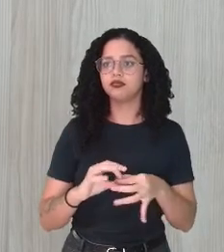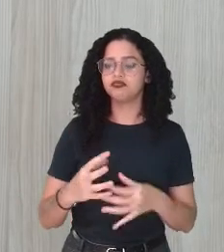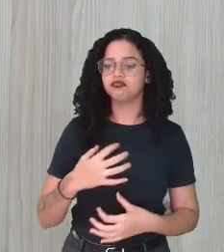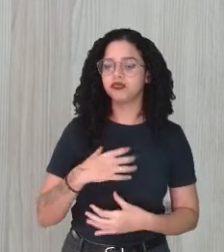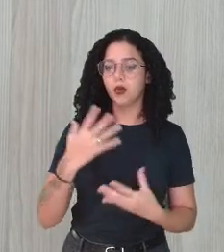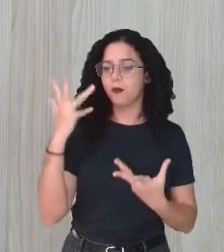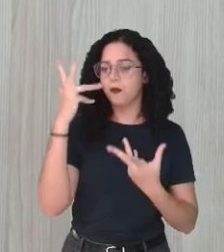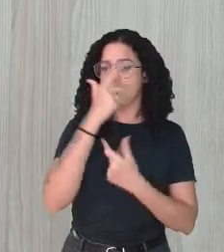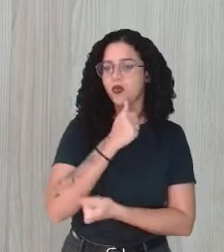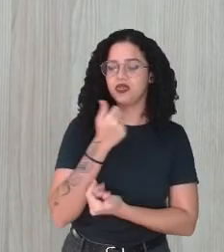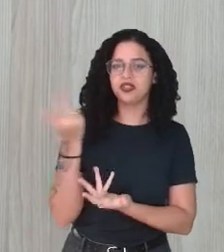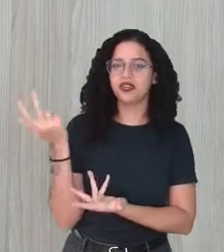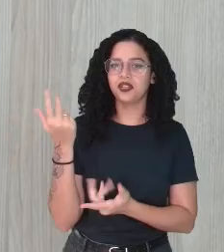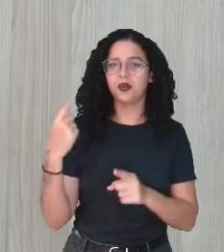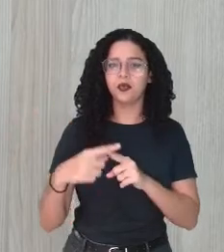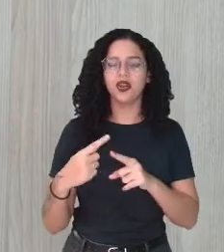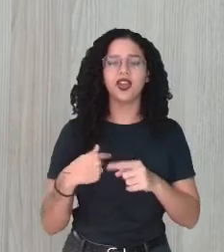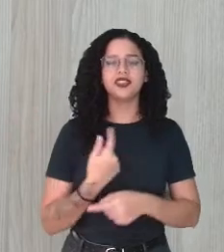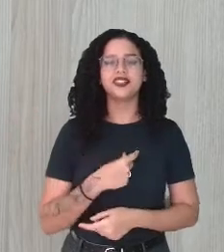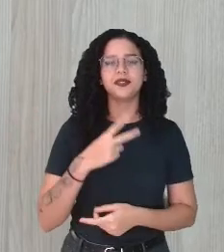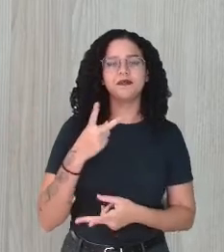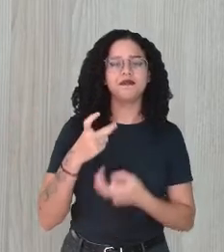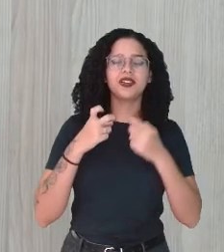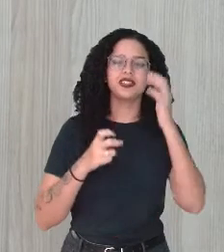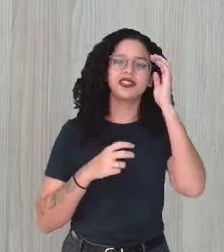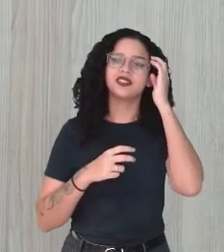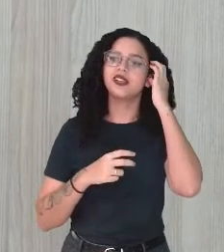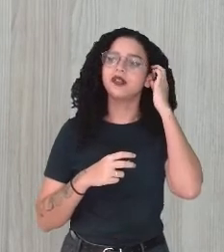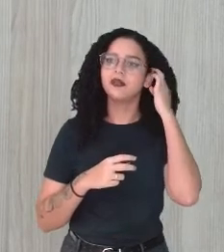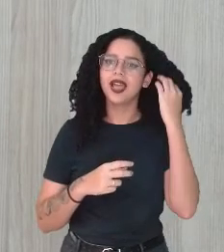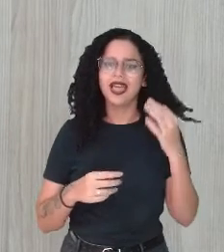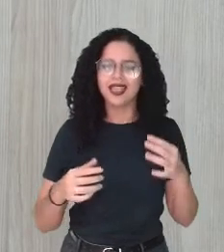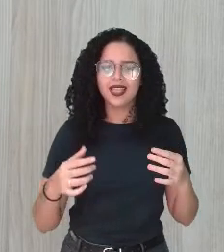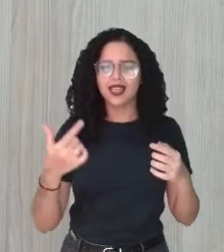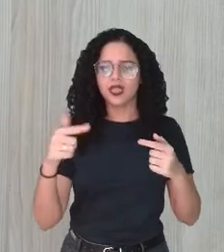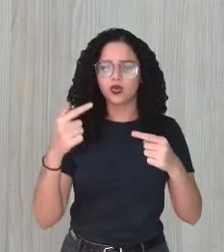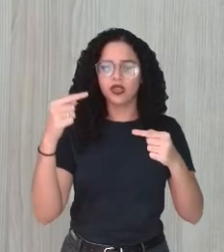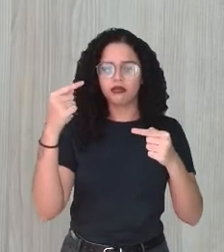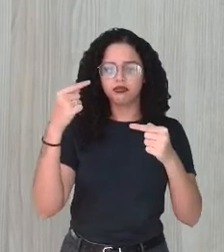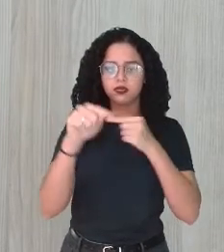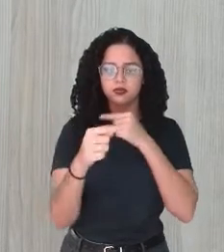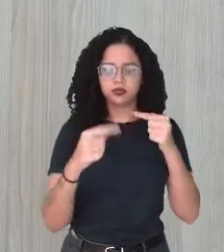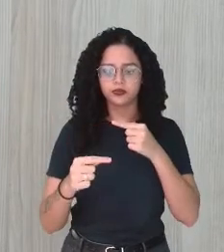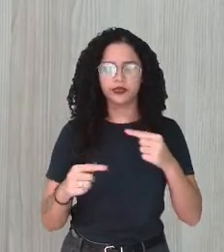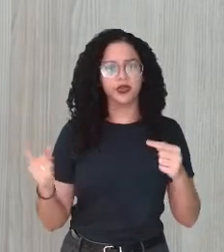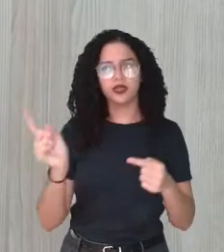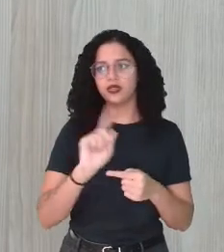muito bonito porque a gente vê que nada está desassociado, né? Somos